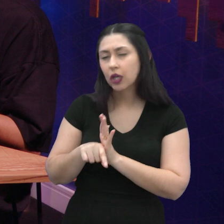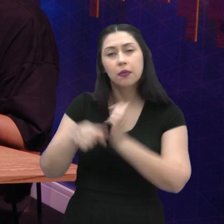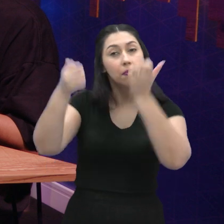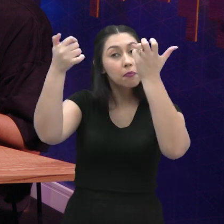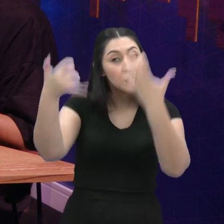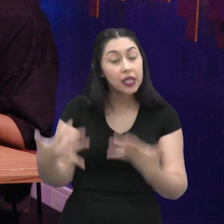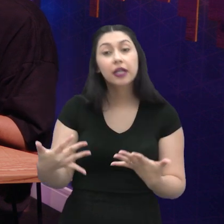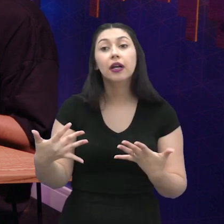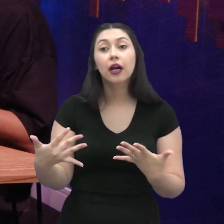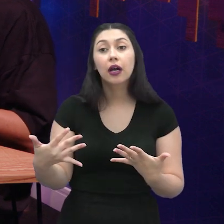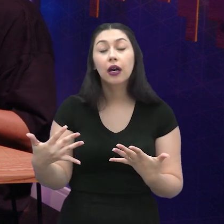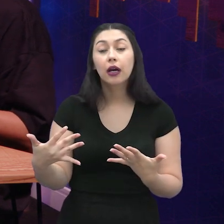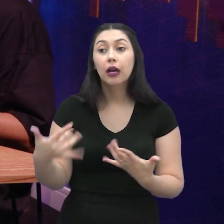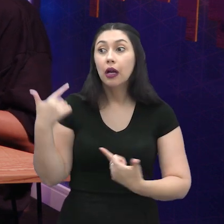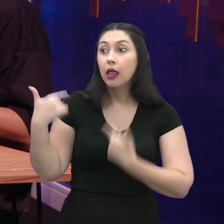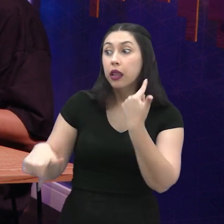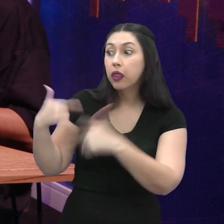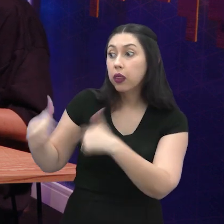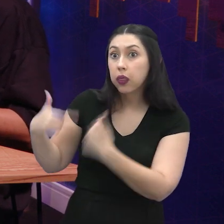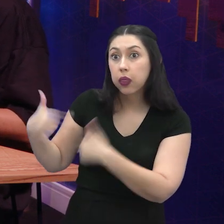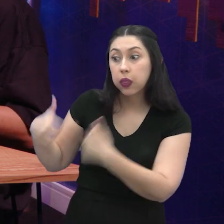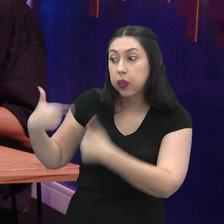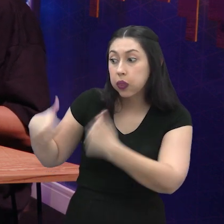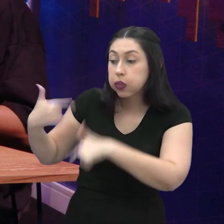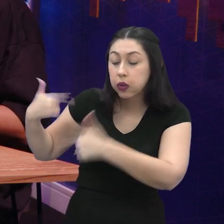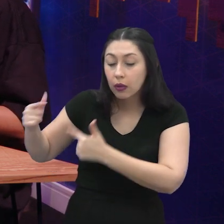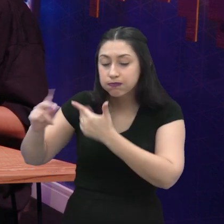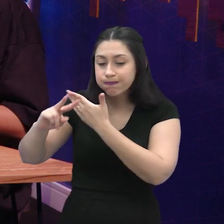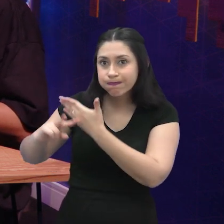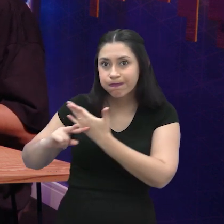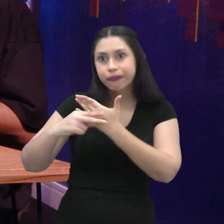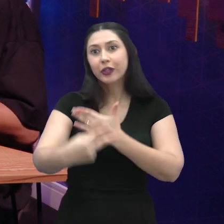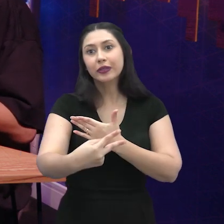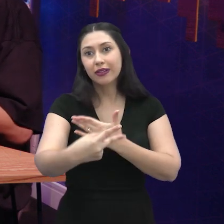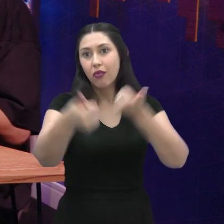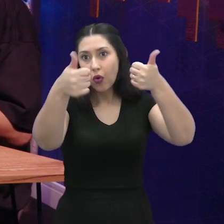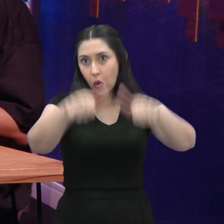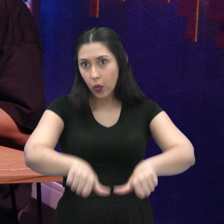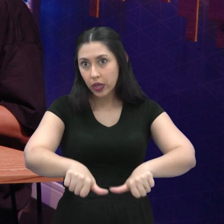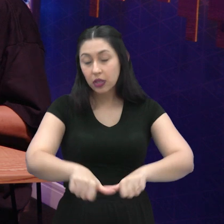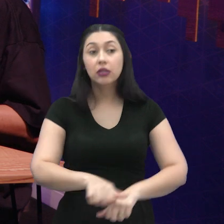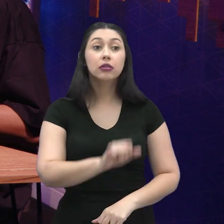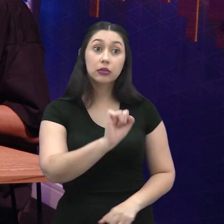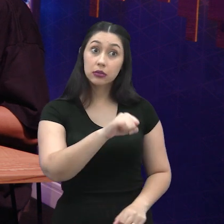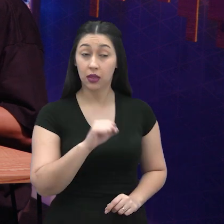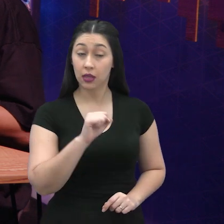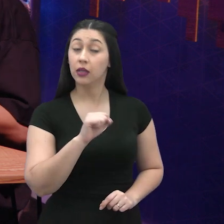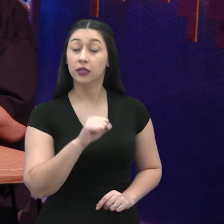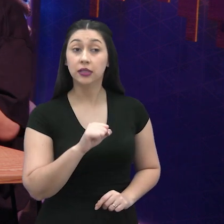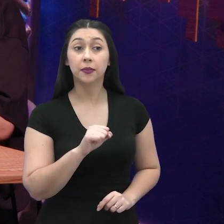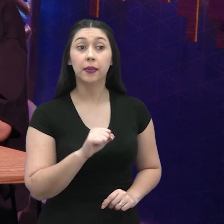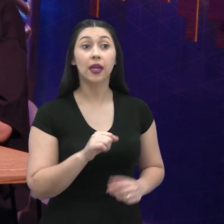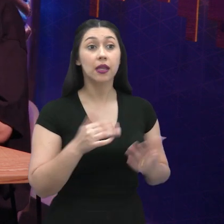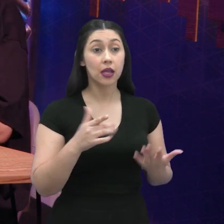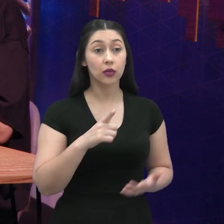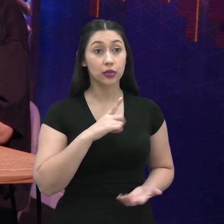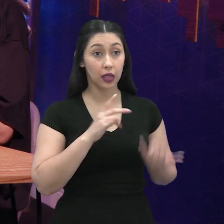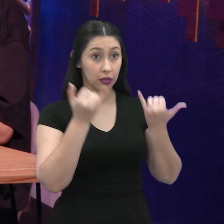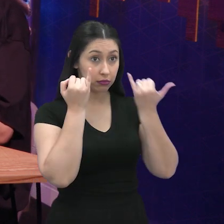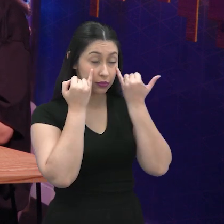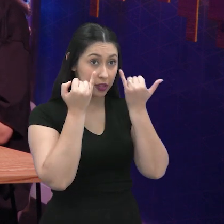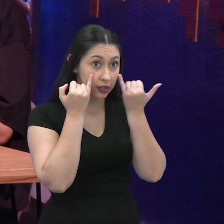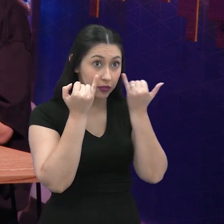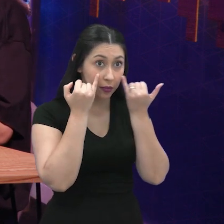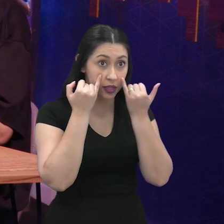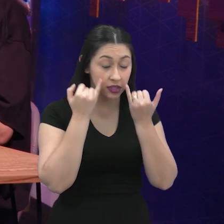pesquisadora que fala sobre os efeitos dessa carga, essa jornada de trabalho excessiva, não é isso? É isso mesmo, Vitor. A